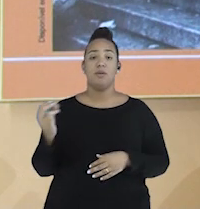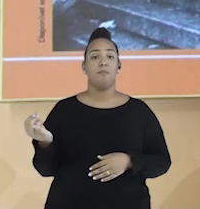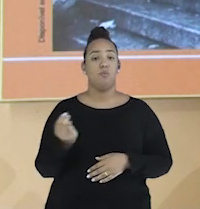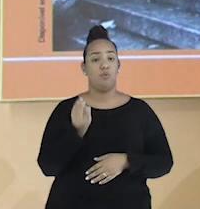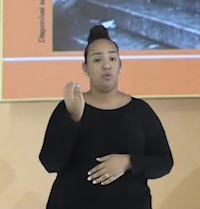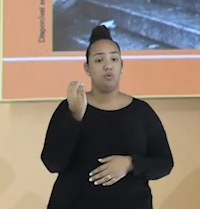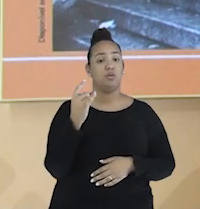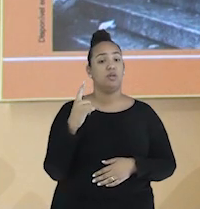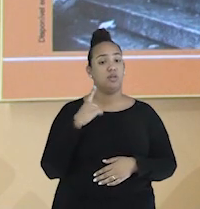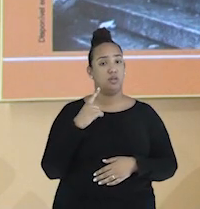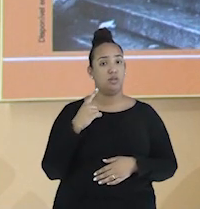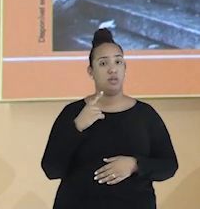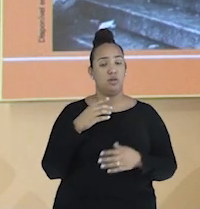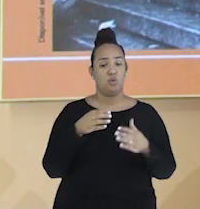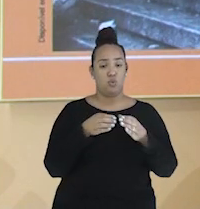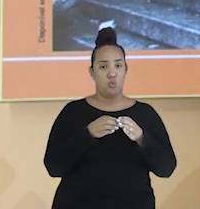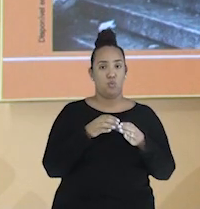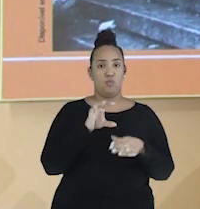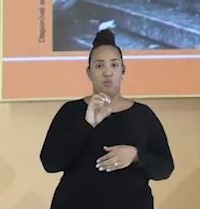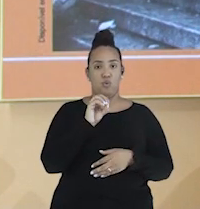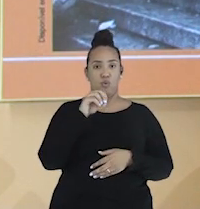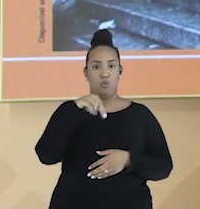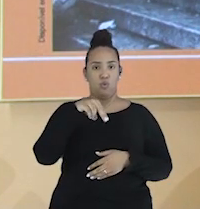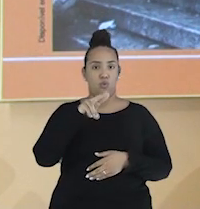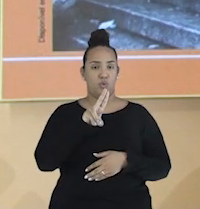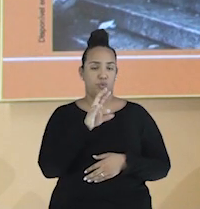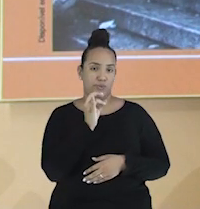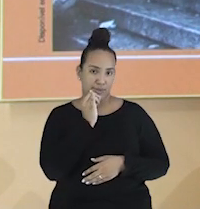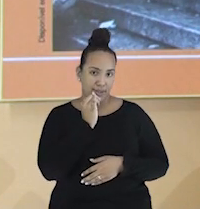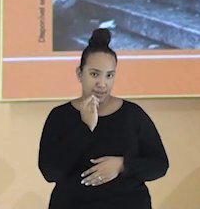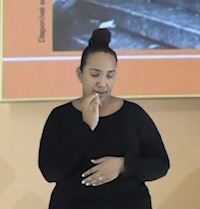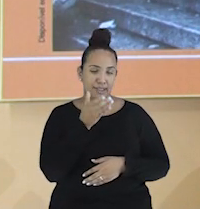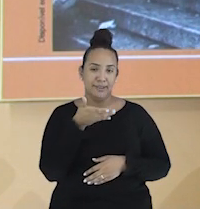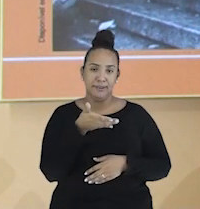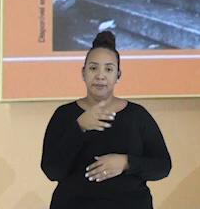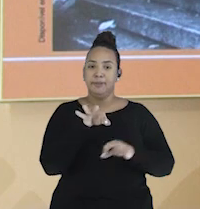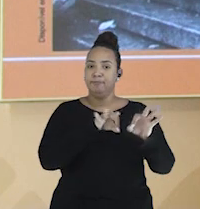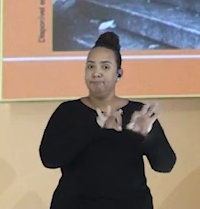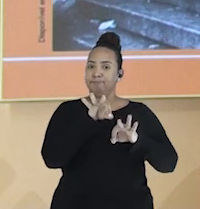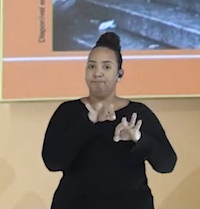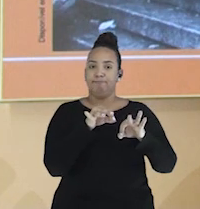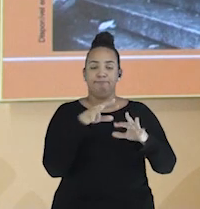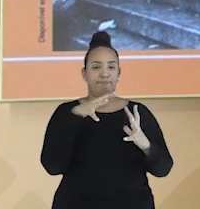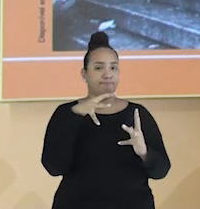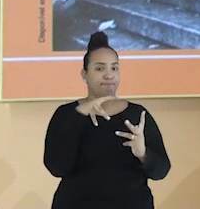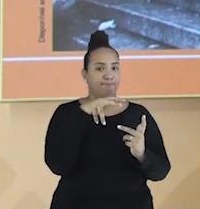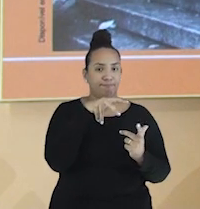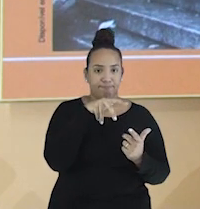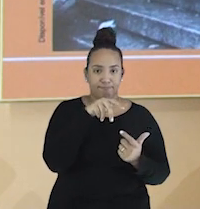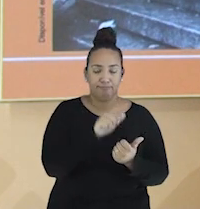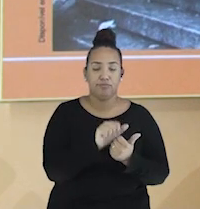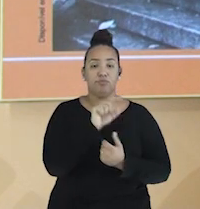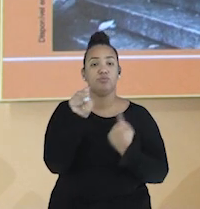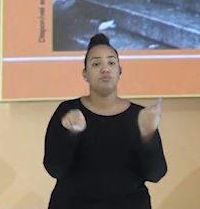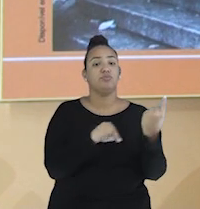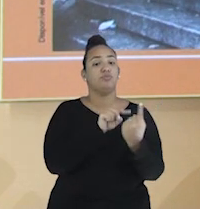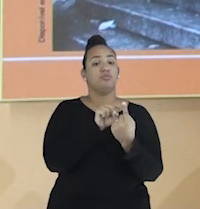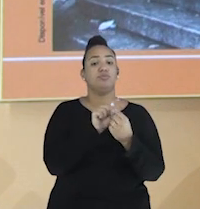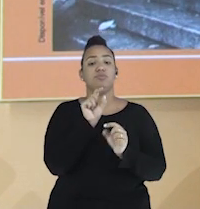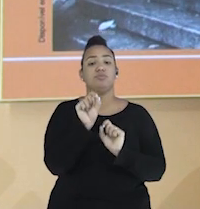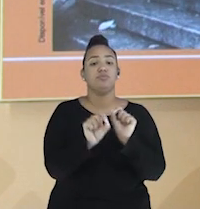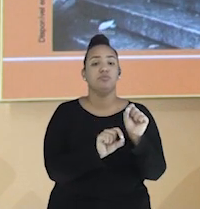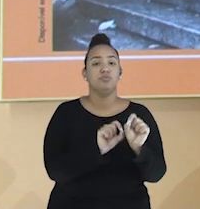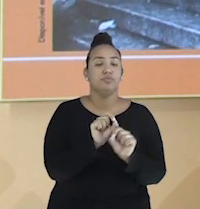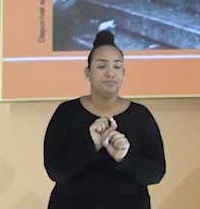existam órgãos como a ONU, por exemplo, que é uma organização internacional que tem como